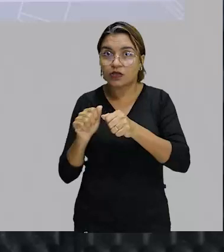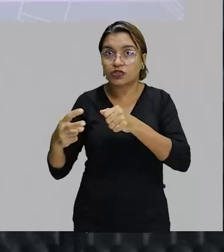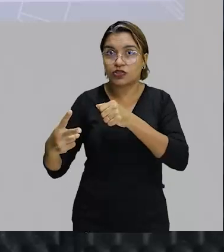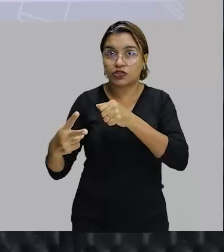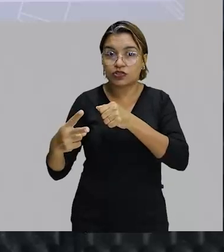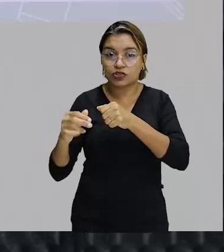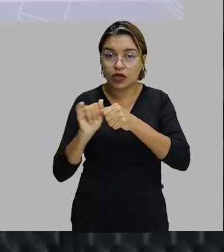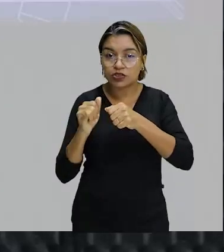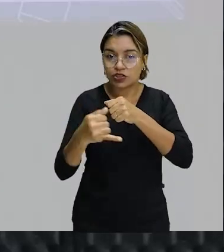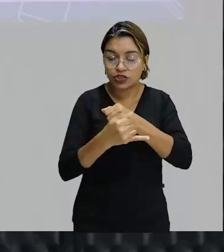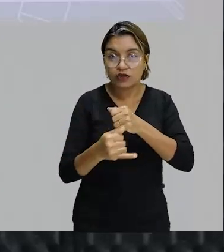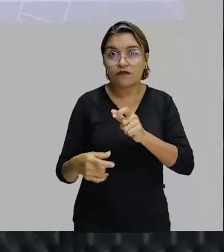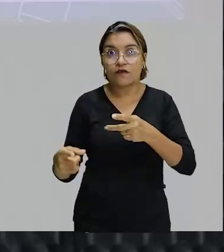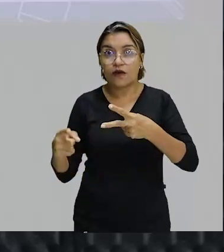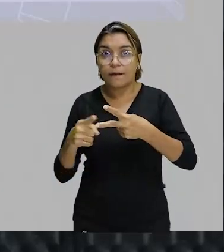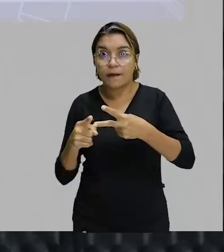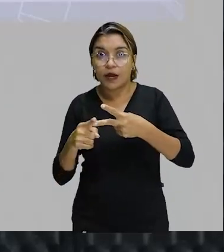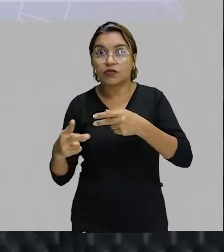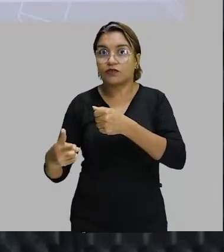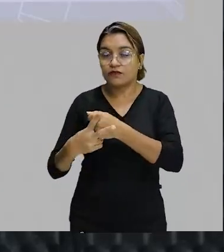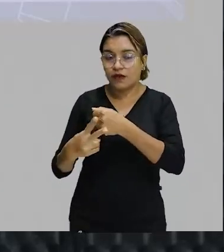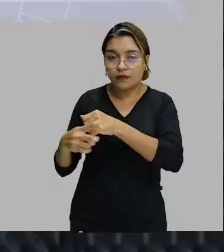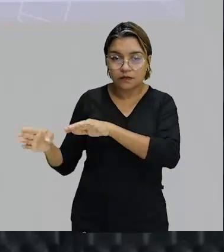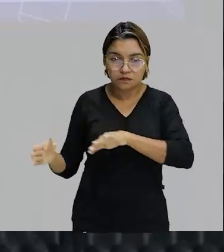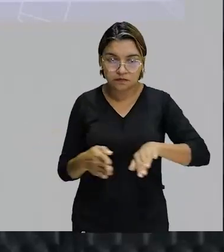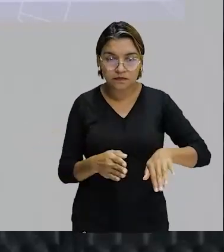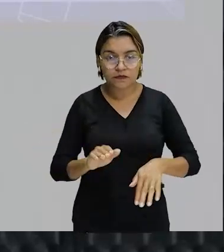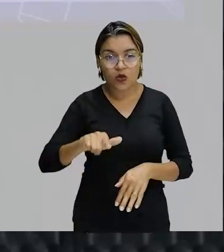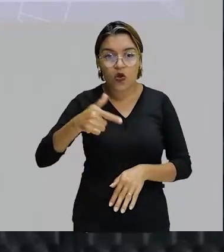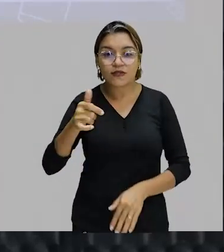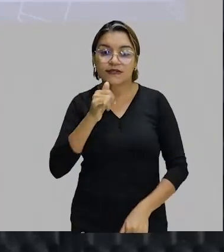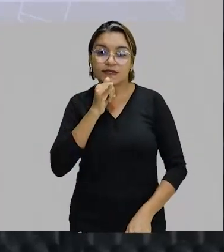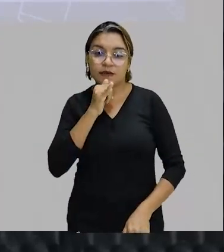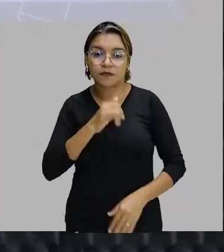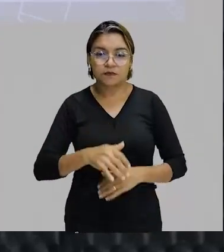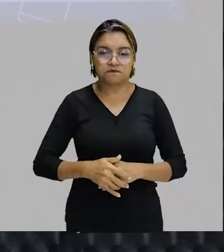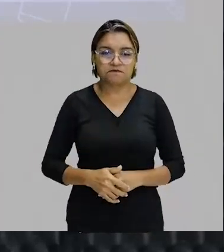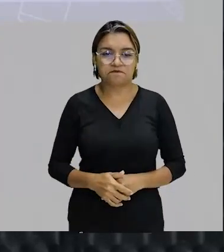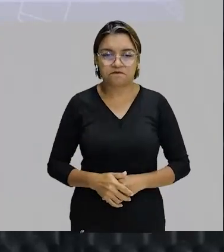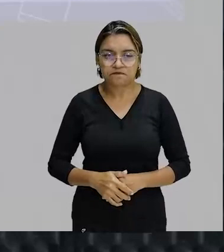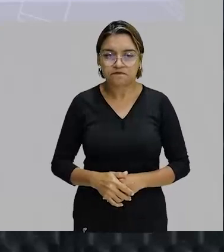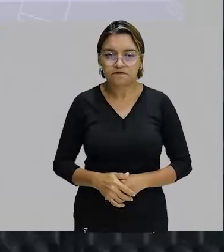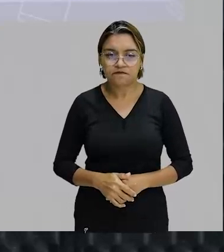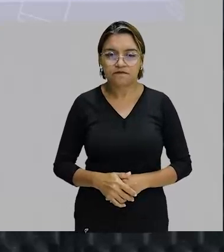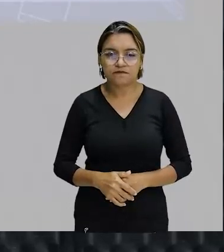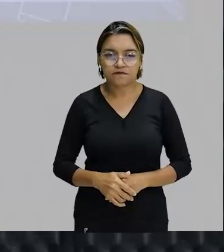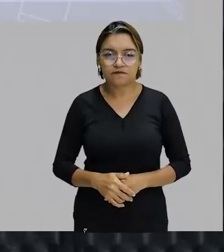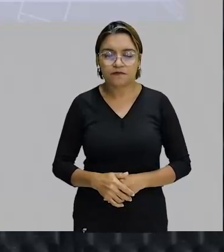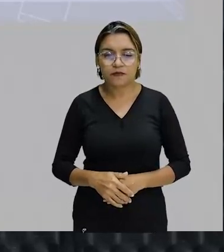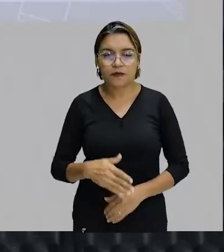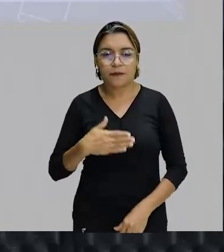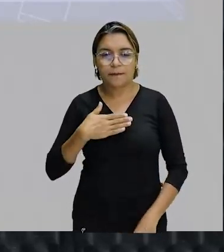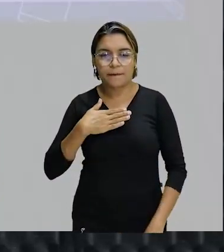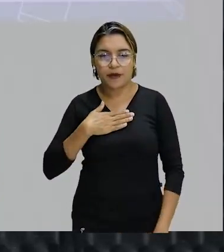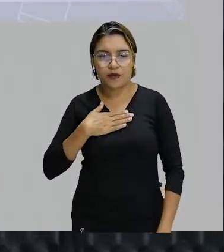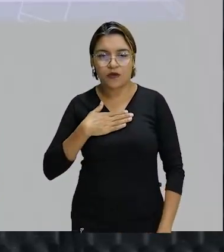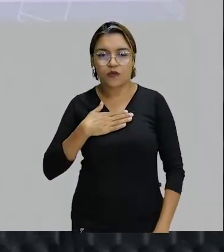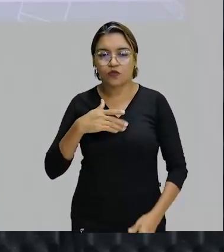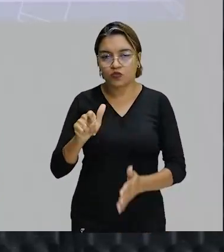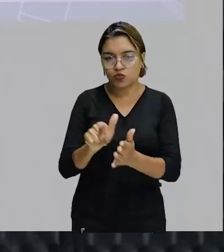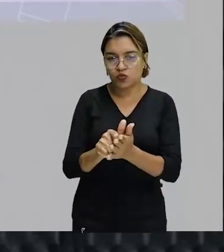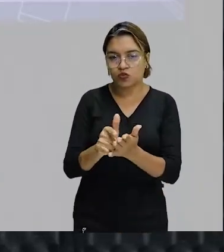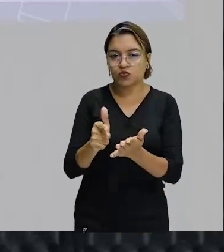Outra situação, my daily newspaper cost $2. O meu